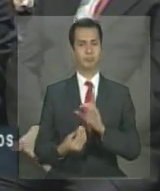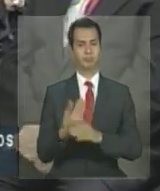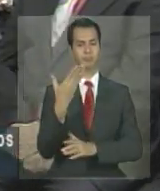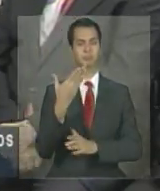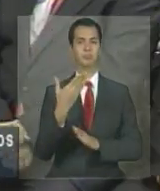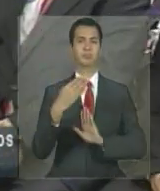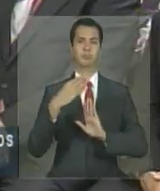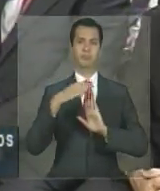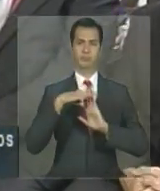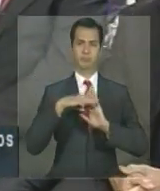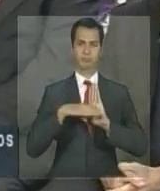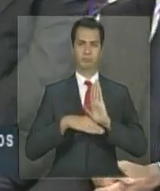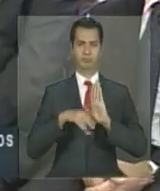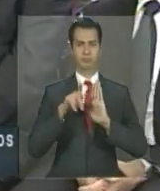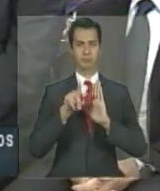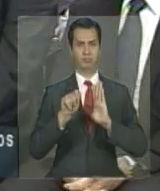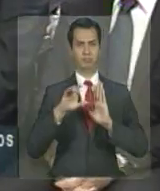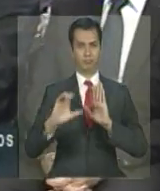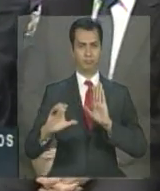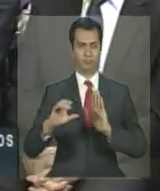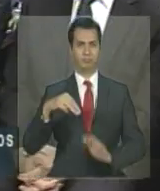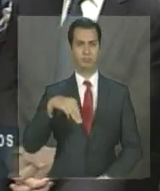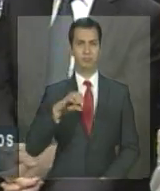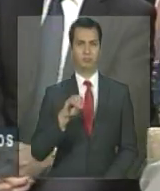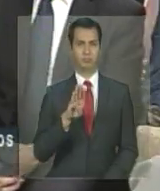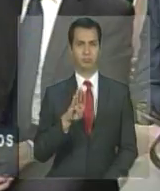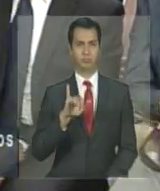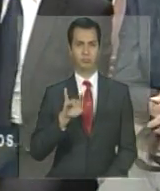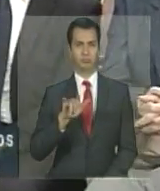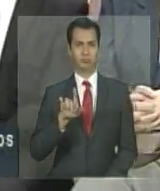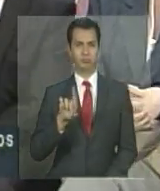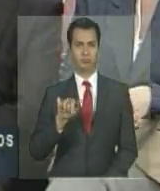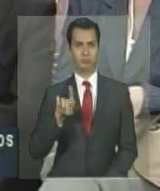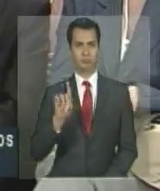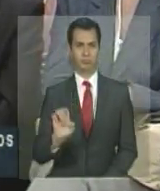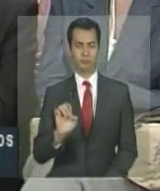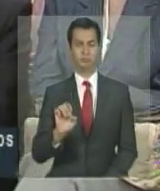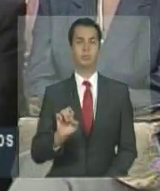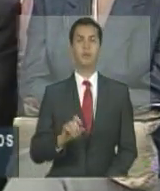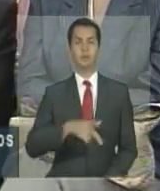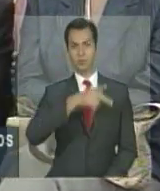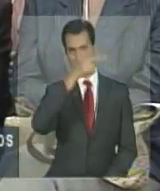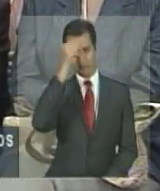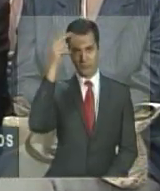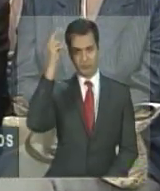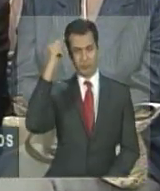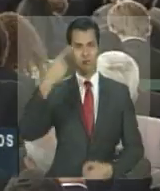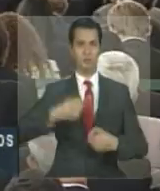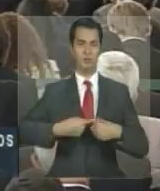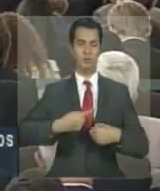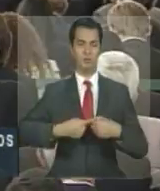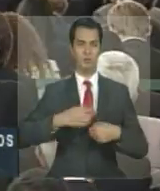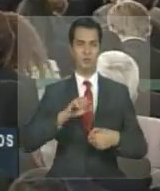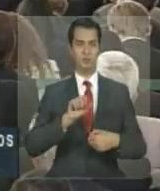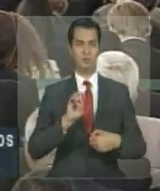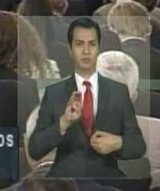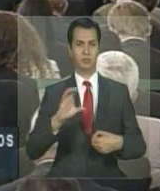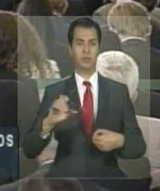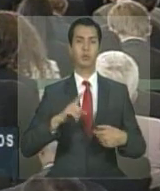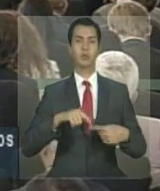PAC Mobilidade Grandes Cidades. O prefeito de São Bernardo do Campo, Luiz